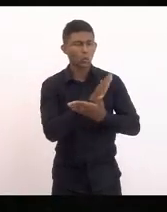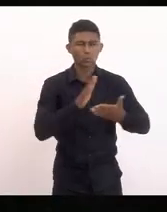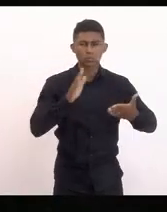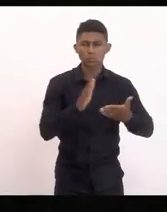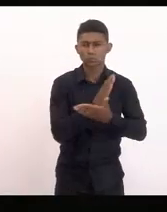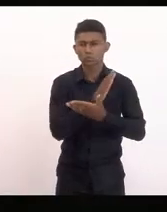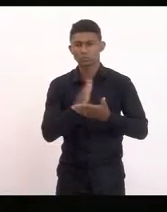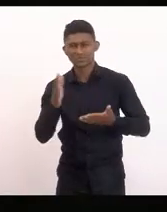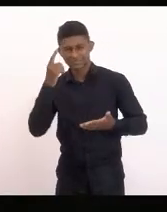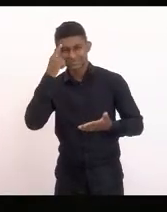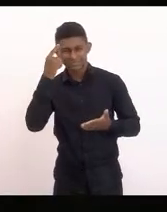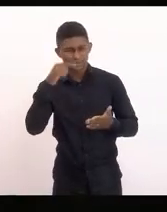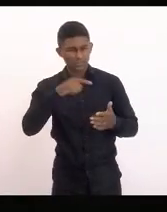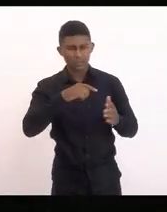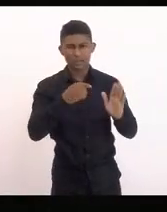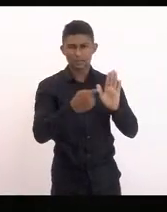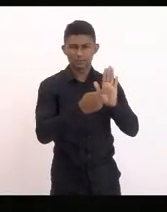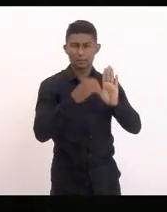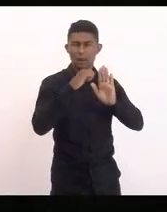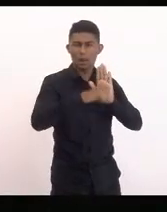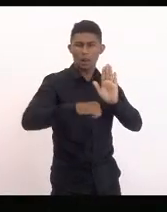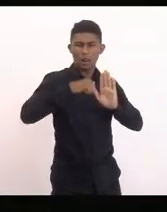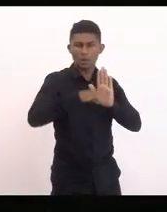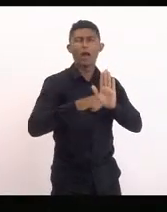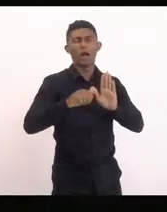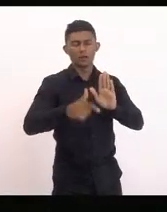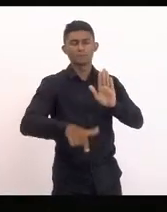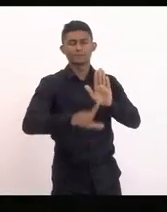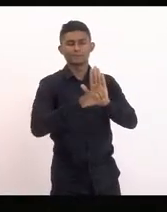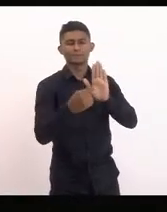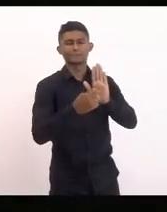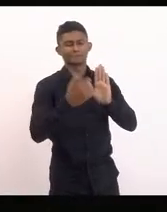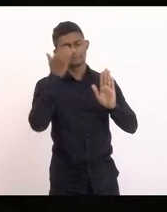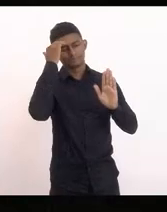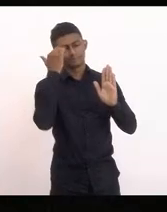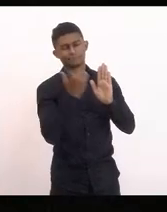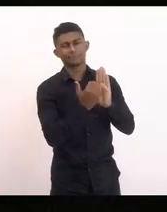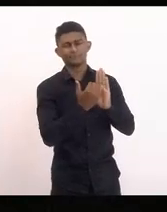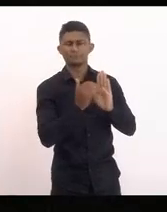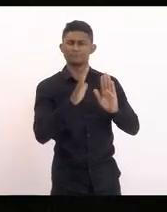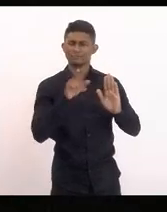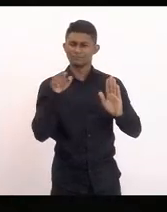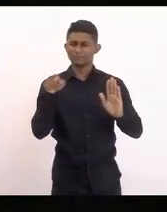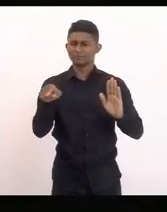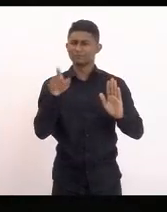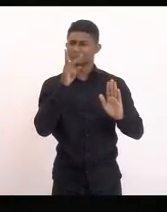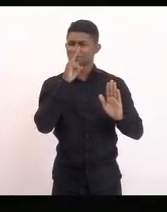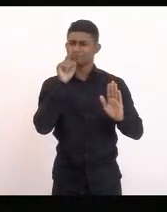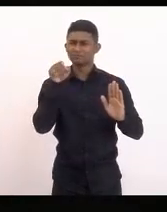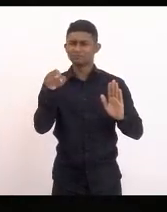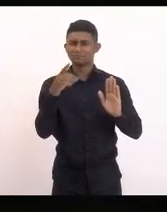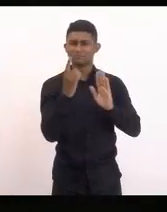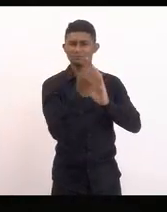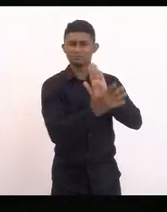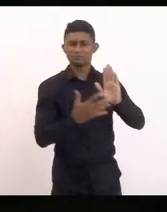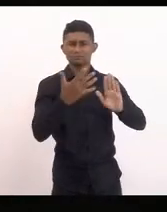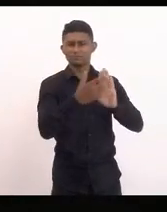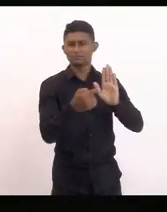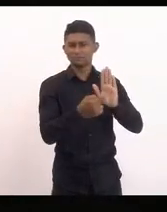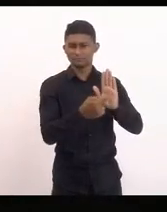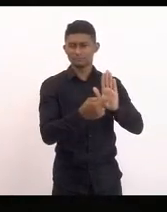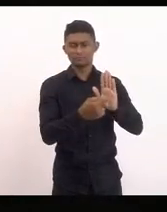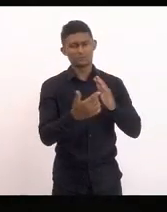dessa gratificação se deu por lei. Para esse segmento intermediário, por decreto. E